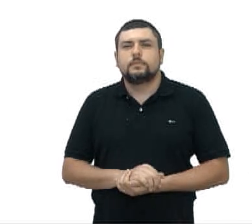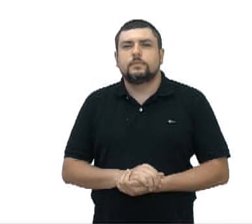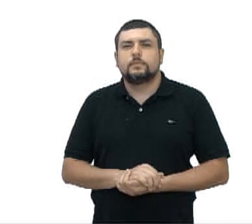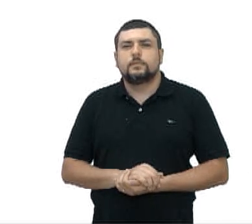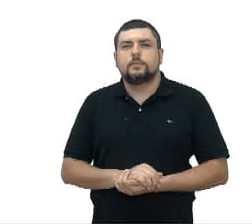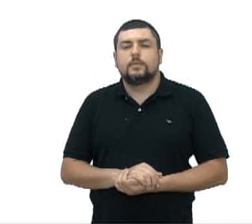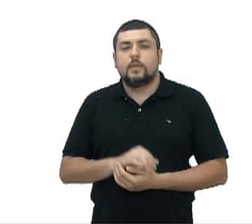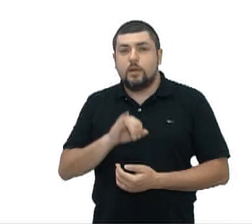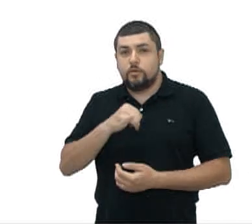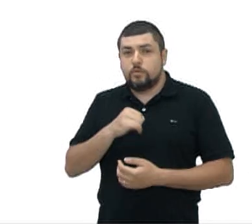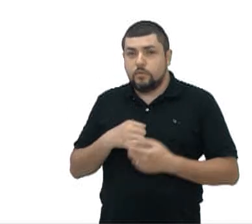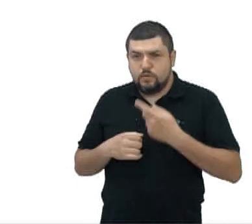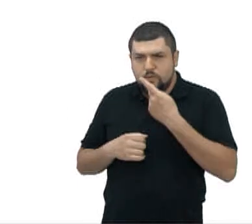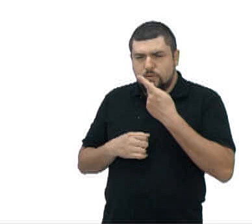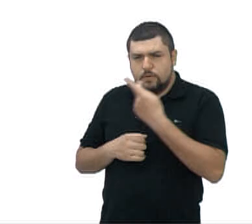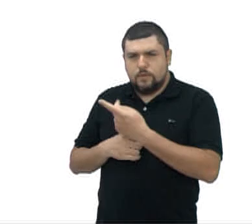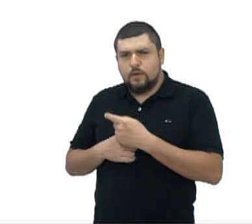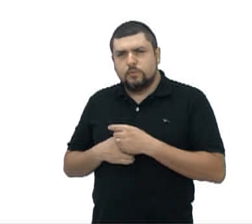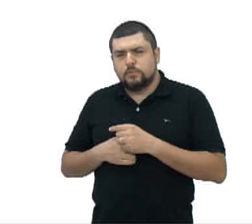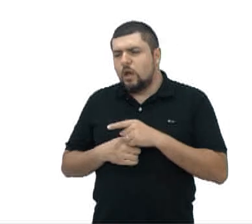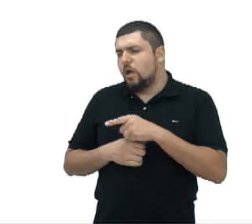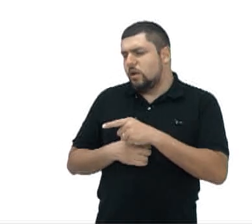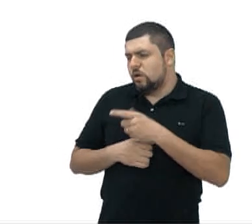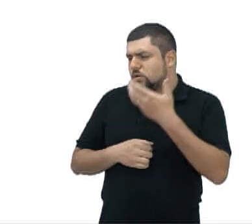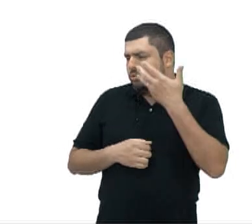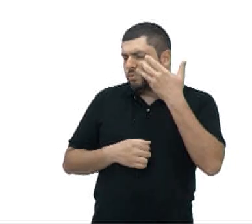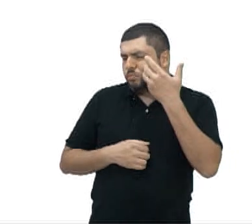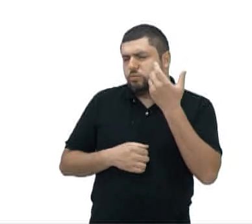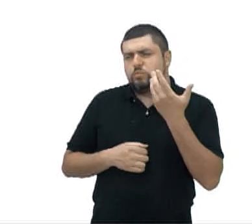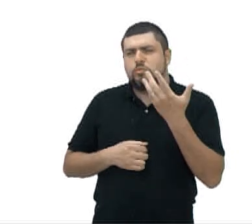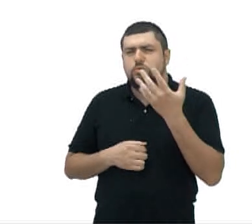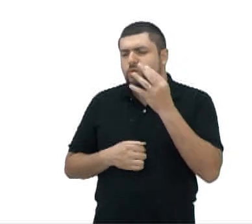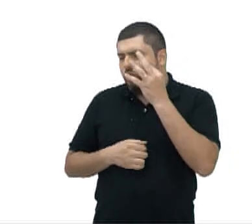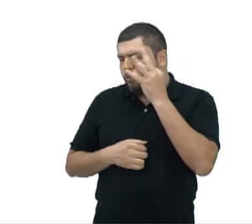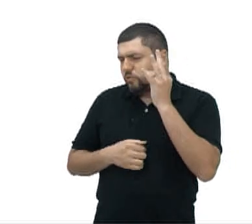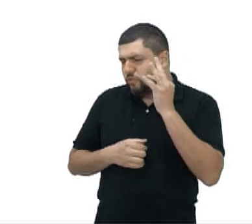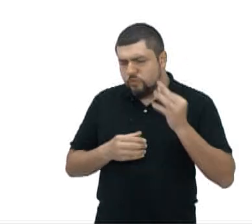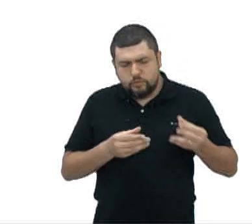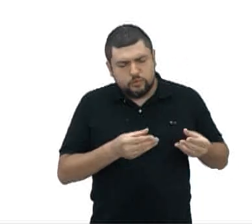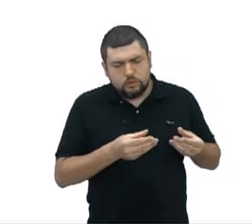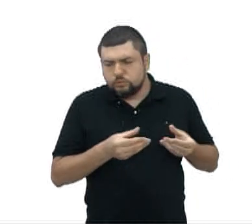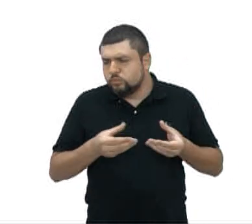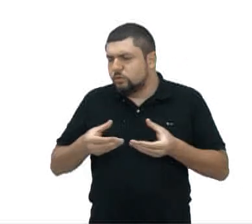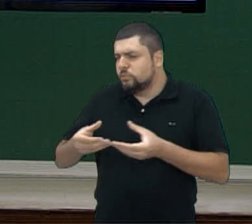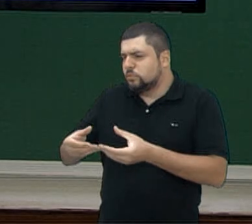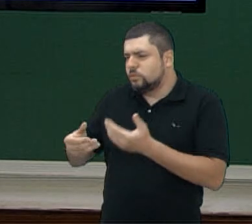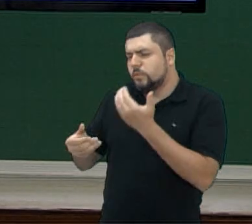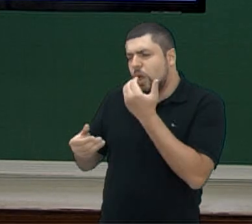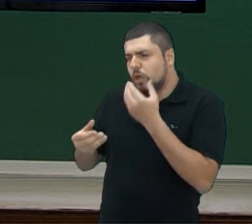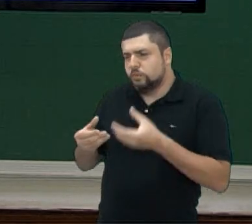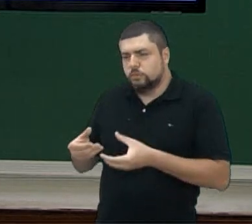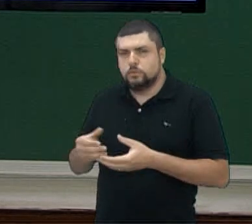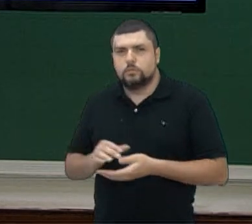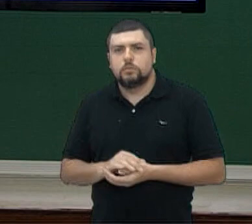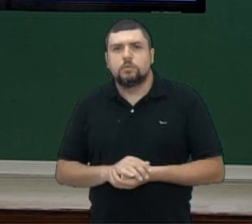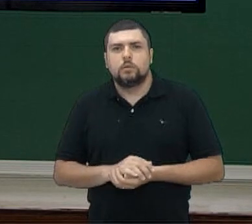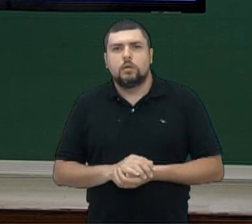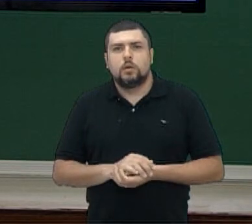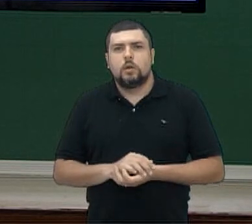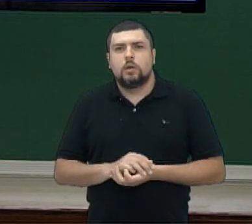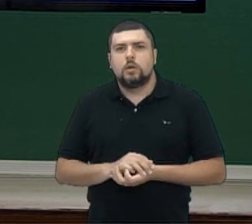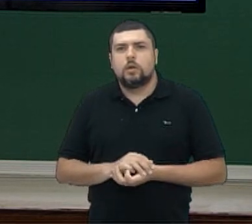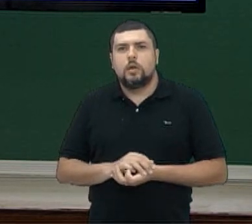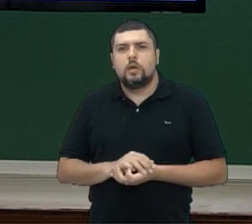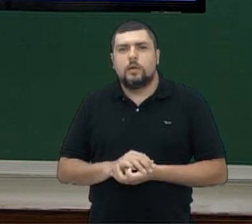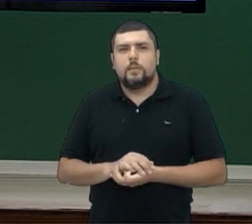John fala, mas você não é uma gracinha? Aqui, toma uma comida. Daí por ele ter sido todo bonitinho, o John resolve dar o hambúrguer